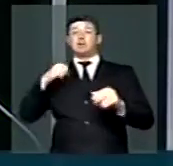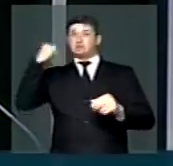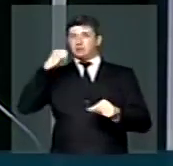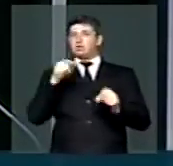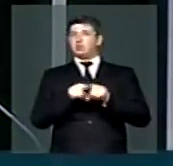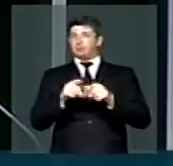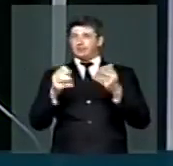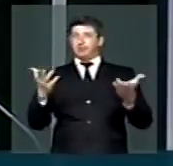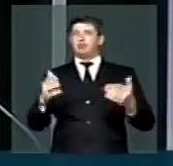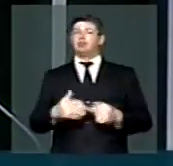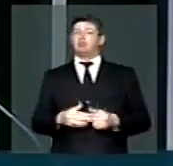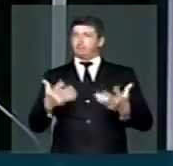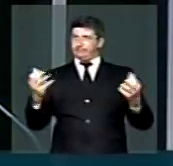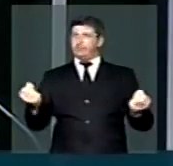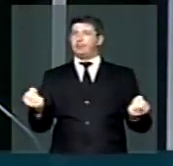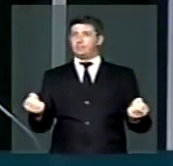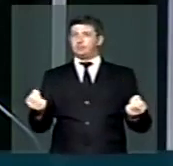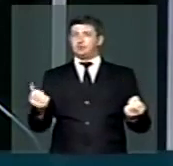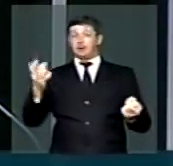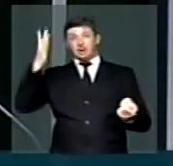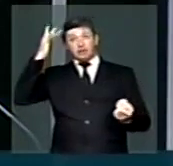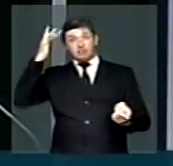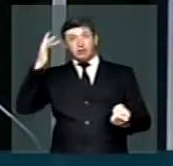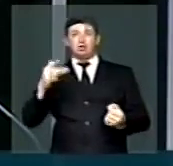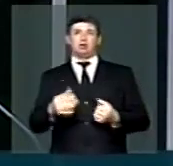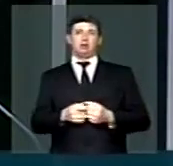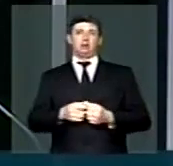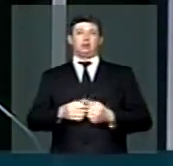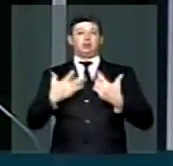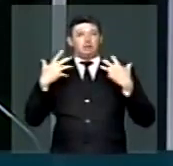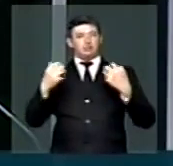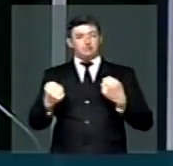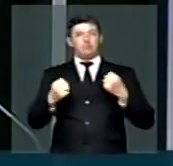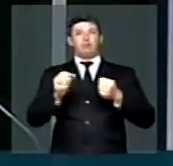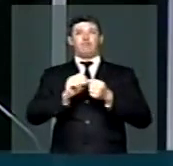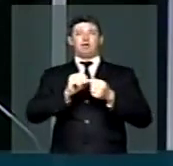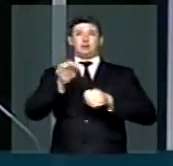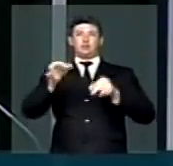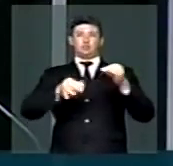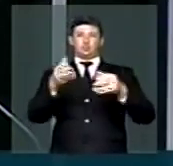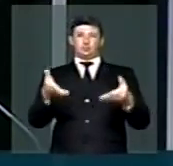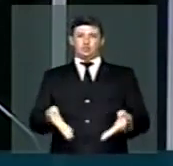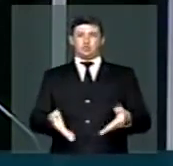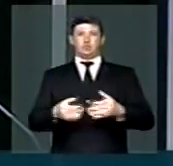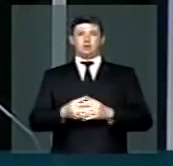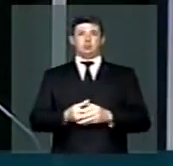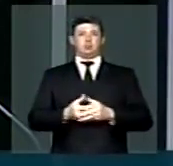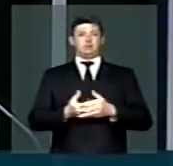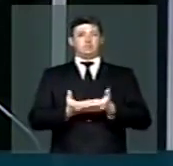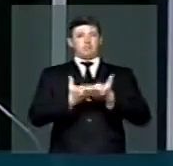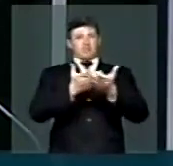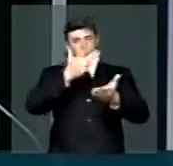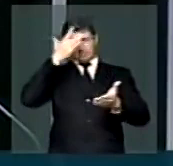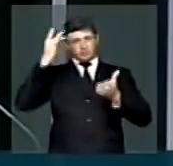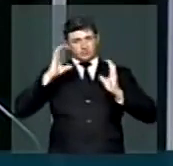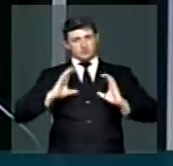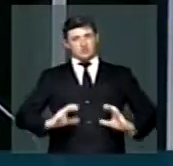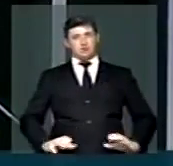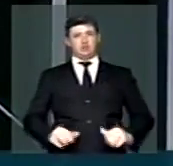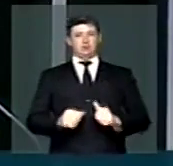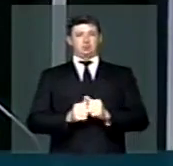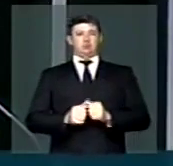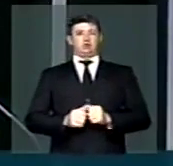senadores. Vamos, amanhã, vamos prestar justiça a esses cidadãos